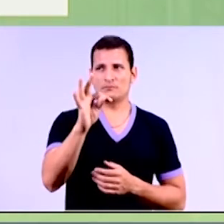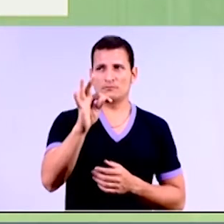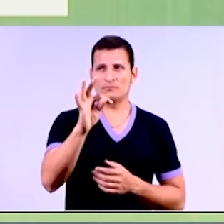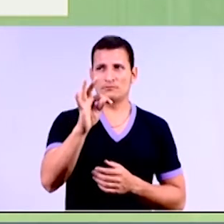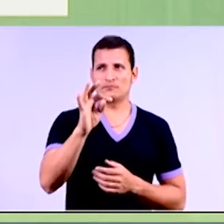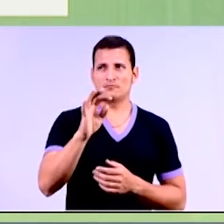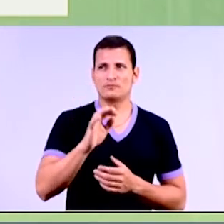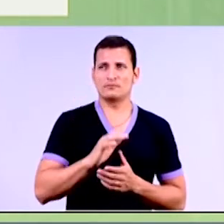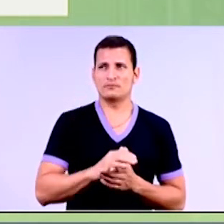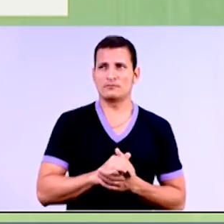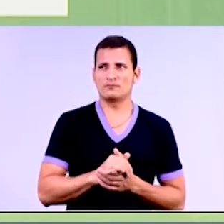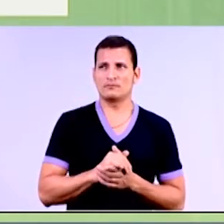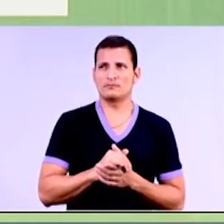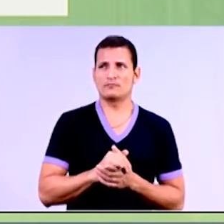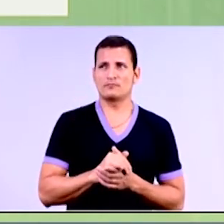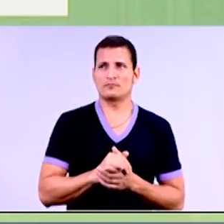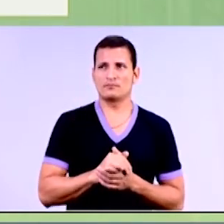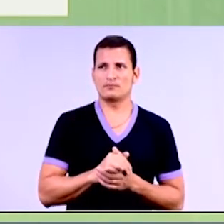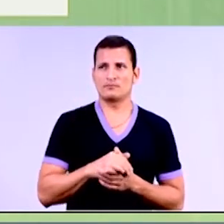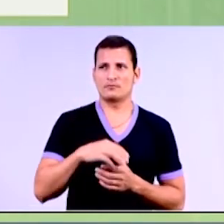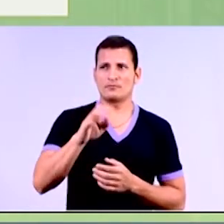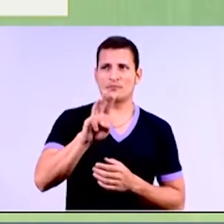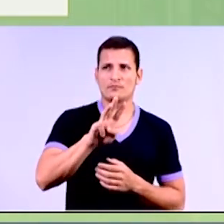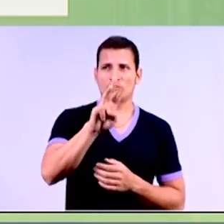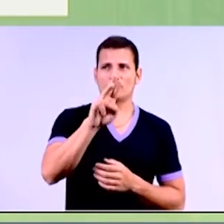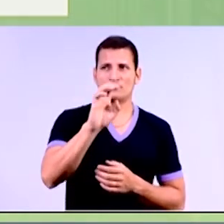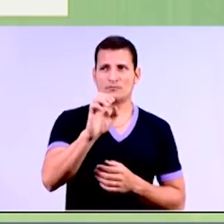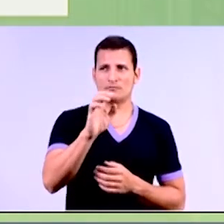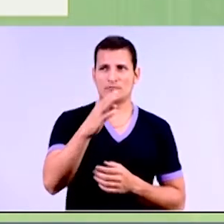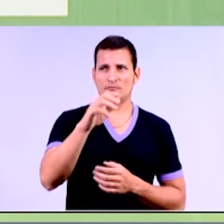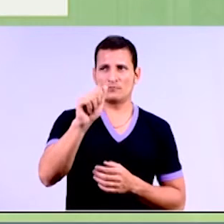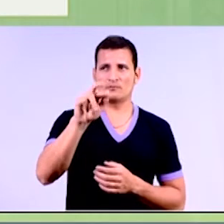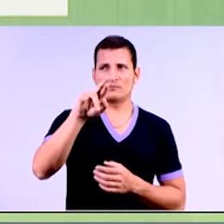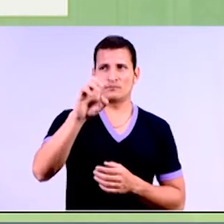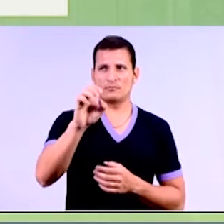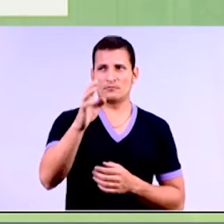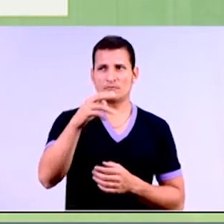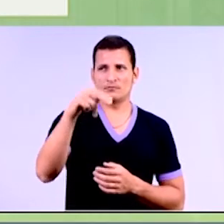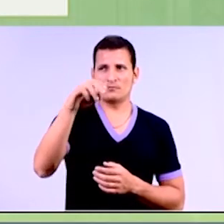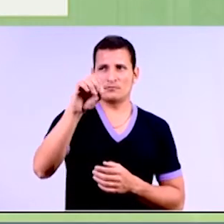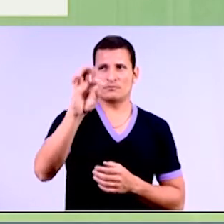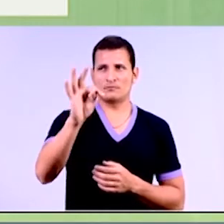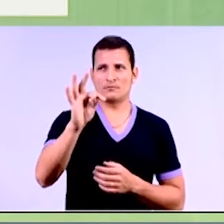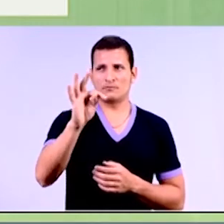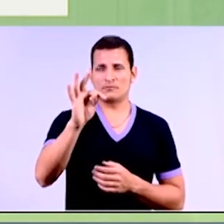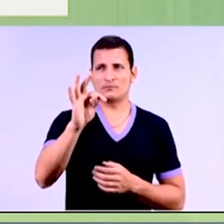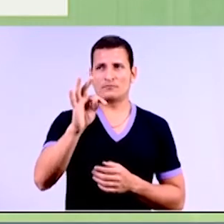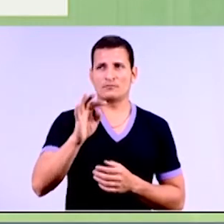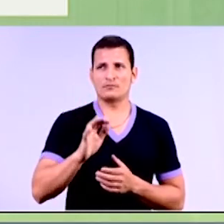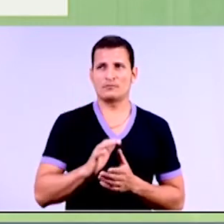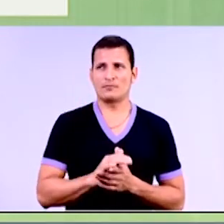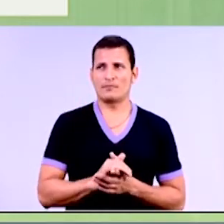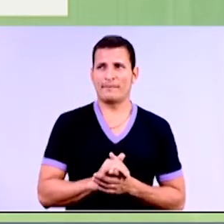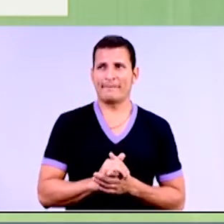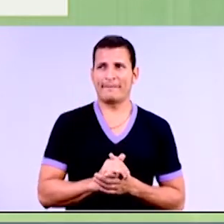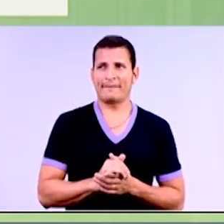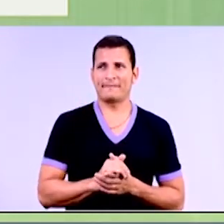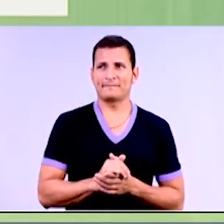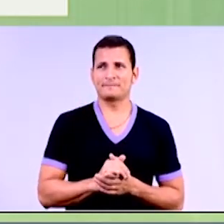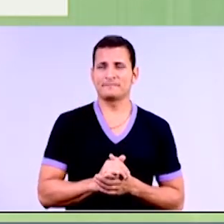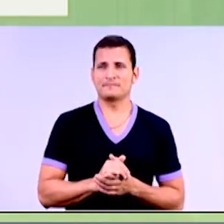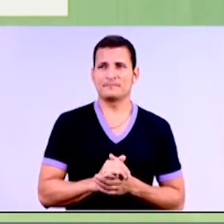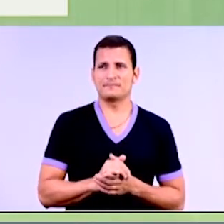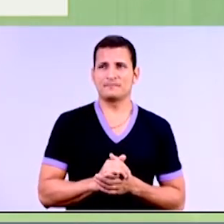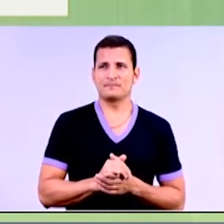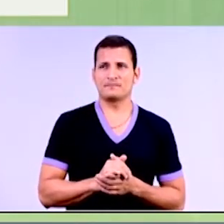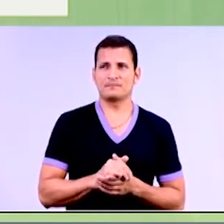forma contracta. We are not, nós não somos ou nós não estamos. We aren't, na